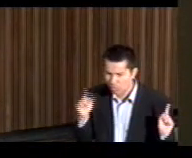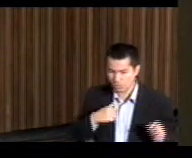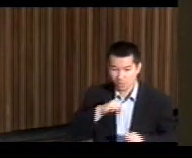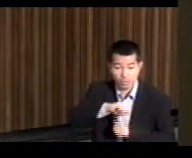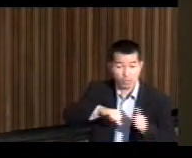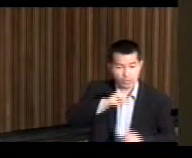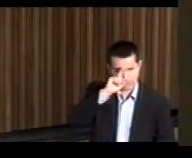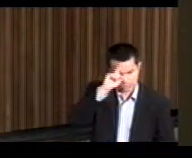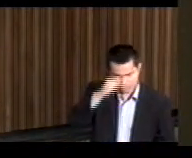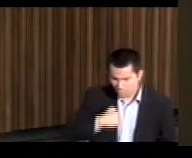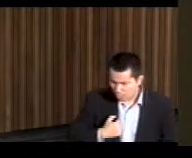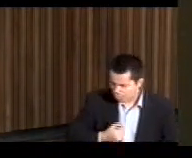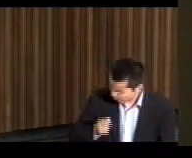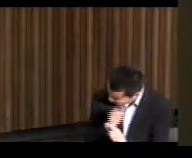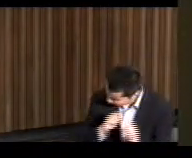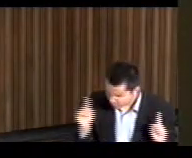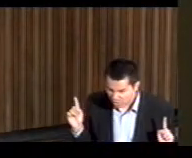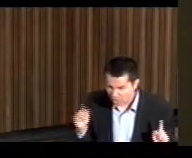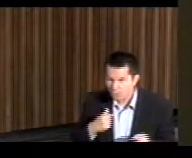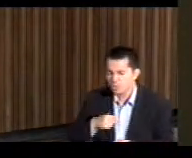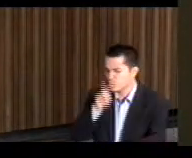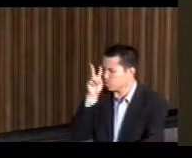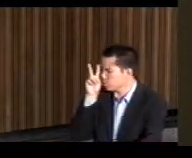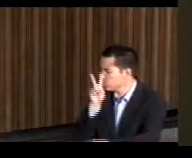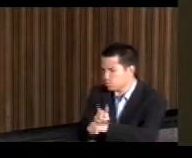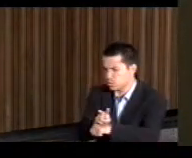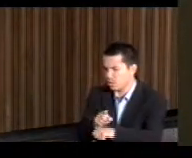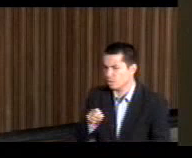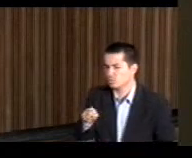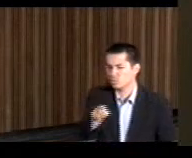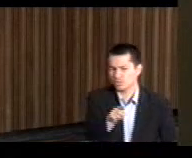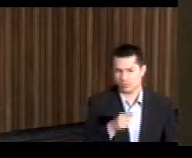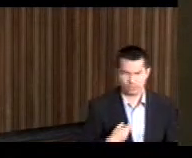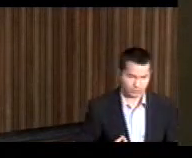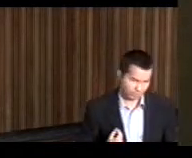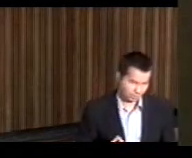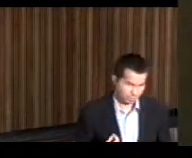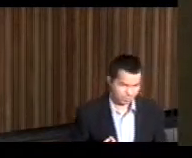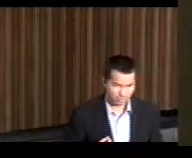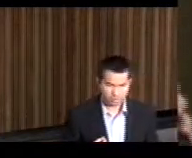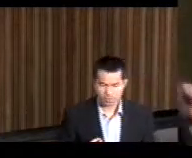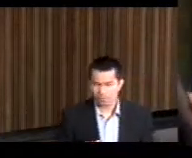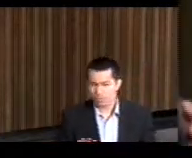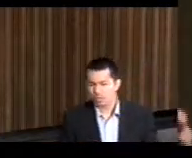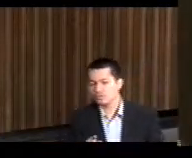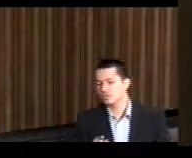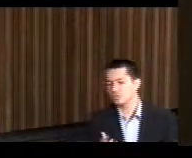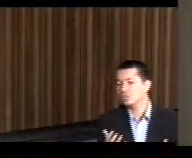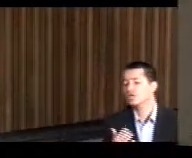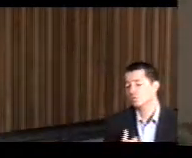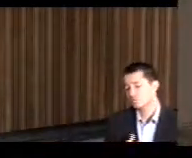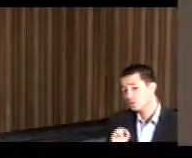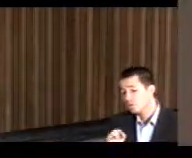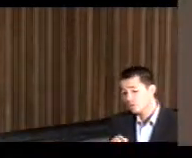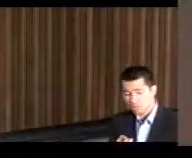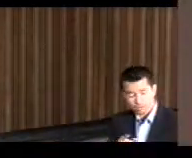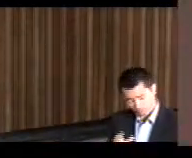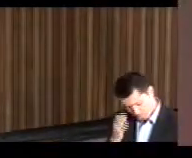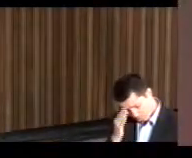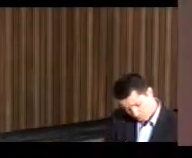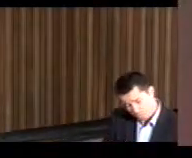de ideia. E eu vou cuidar da tua vida. Sabe o que eu quero de você? Que você se